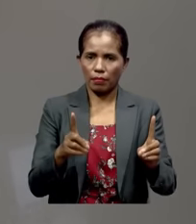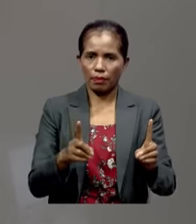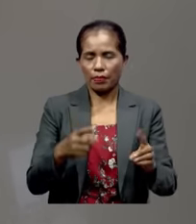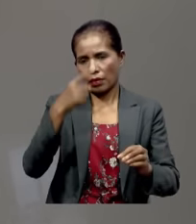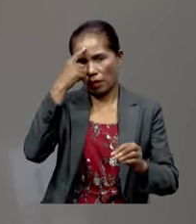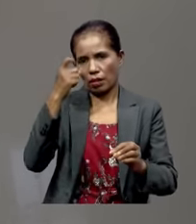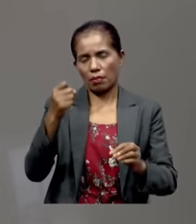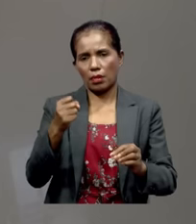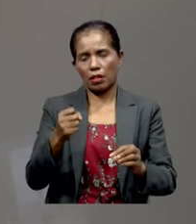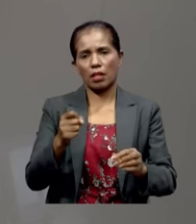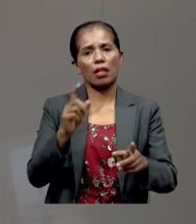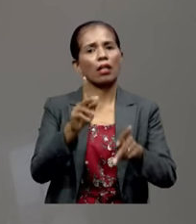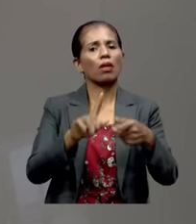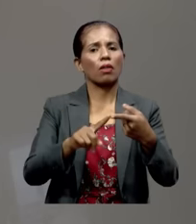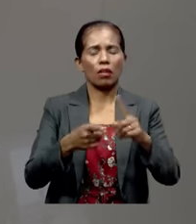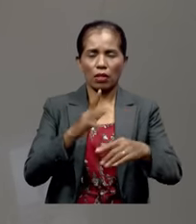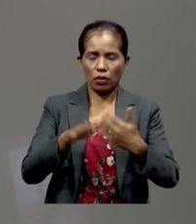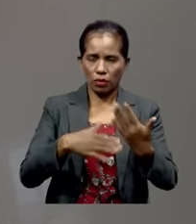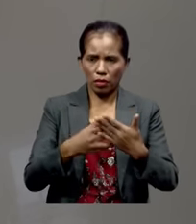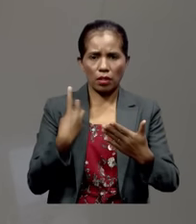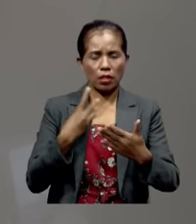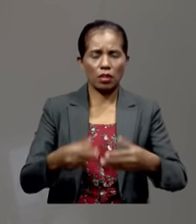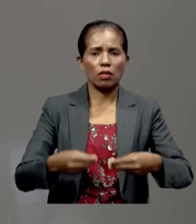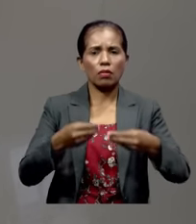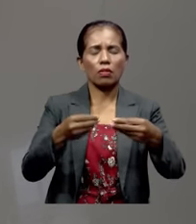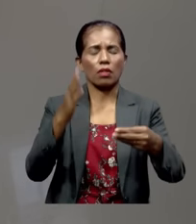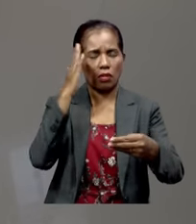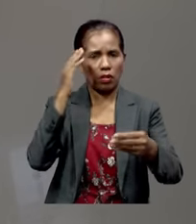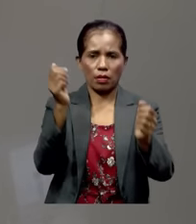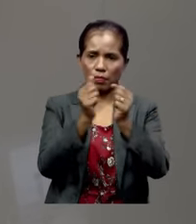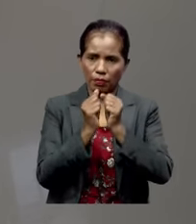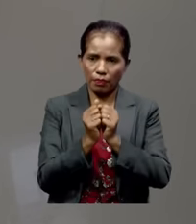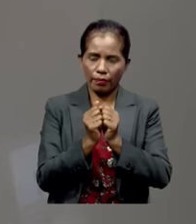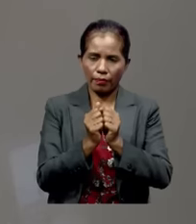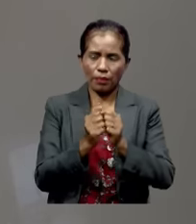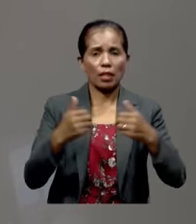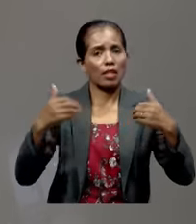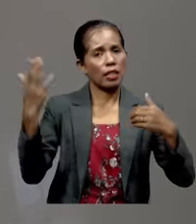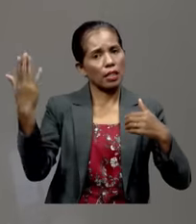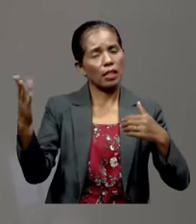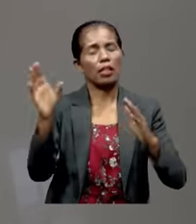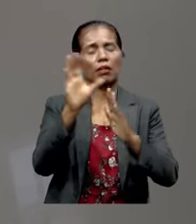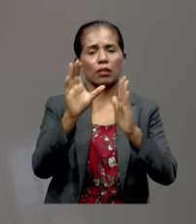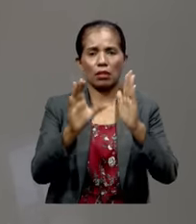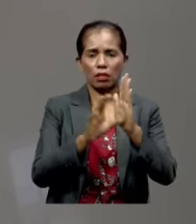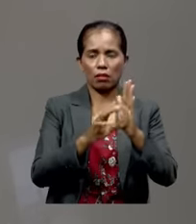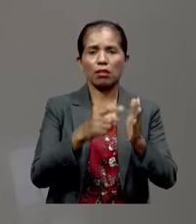Tambah ne maluk sira, ita fuhano imba malu, iya konstitusi hati teona,